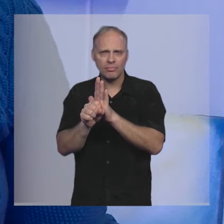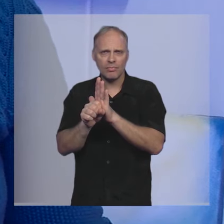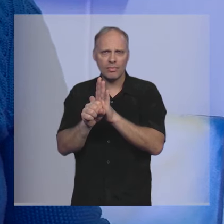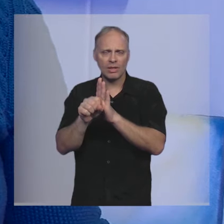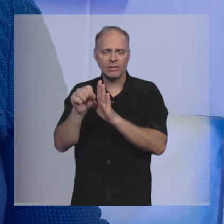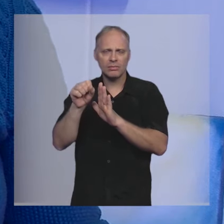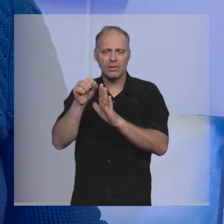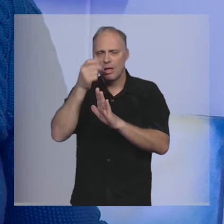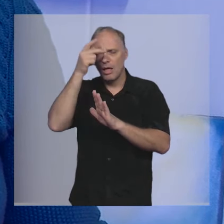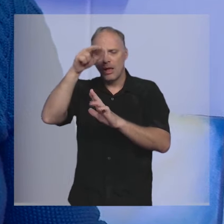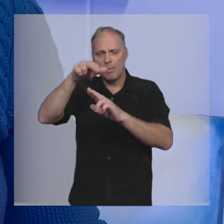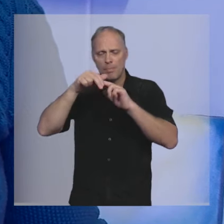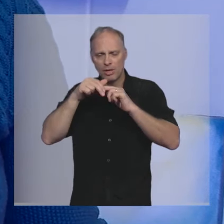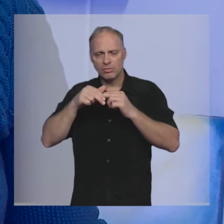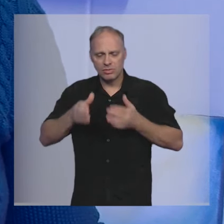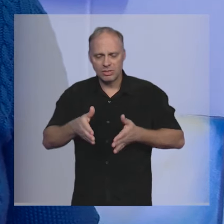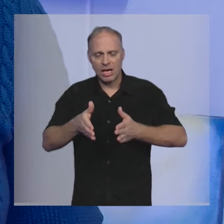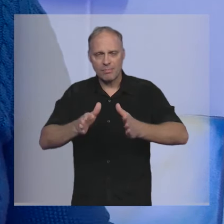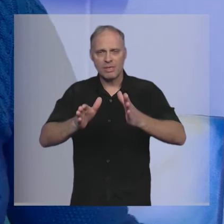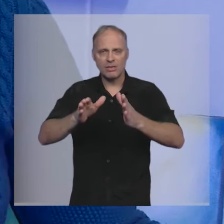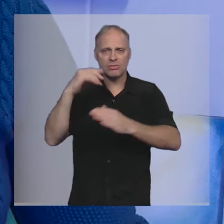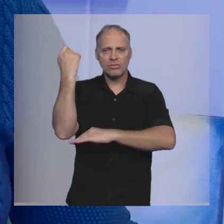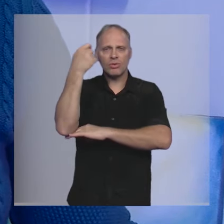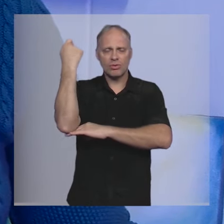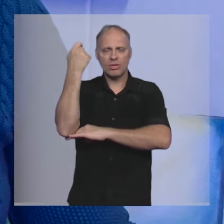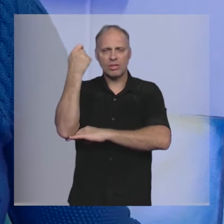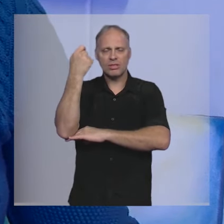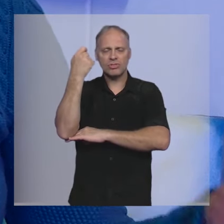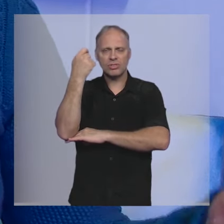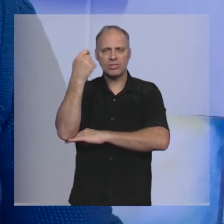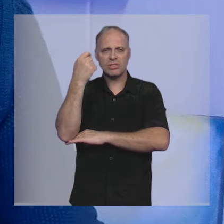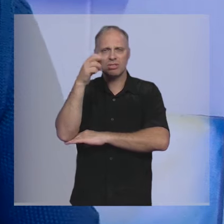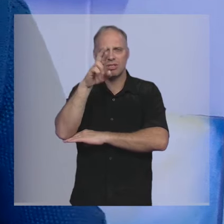pelos caminhos da Rua Grande, republicana seria,